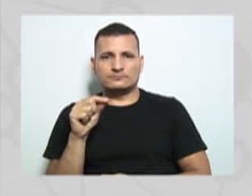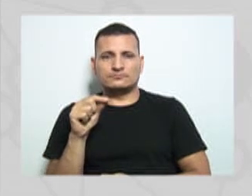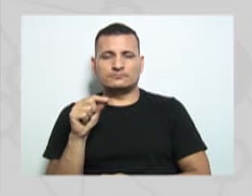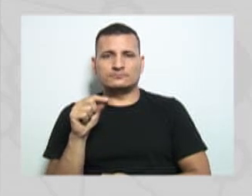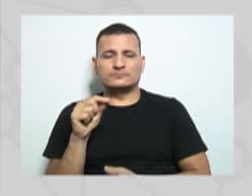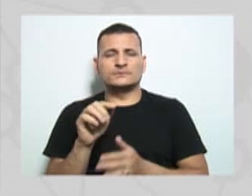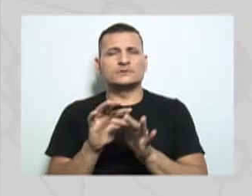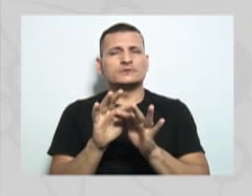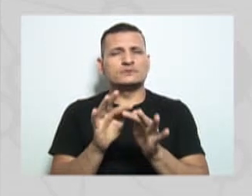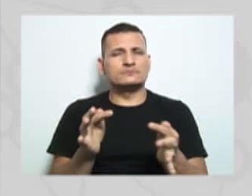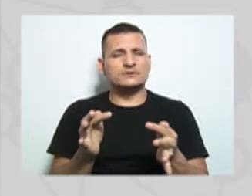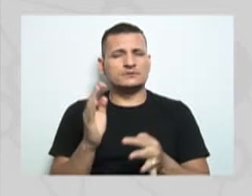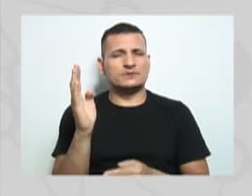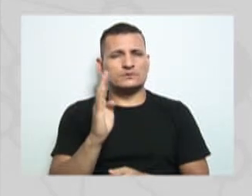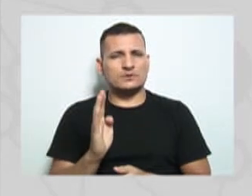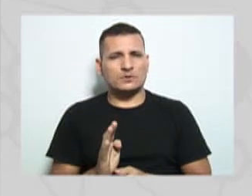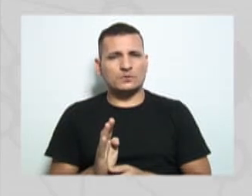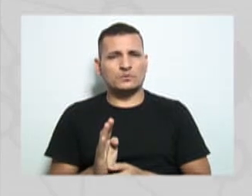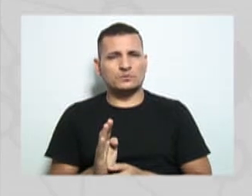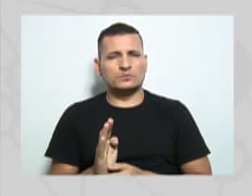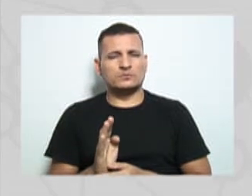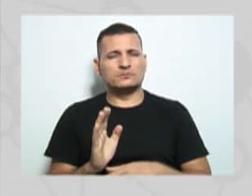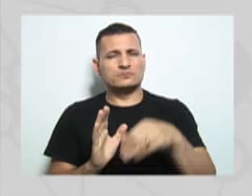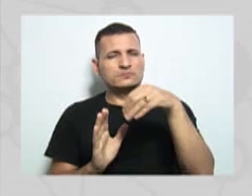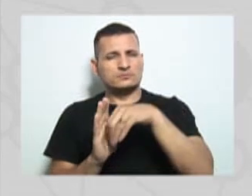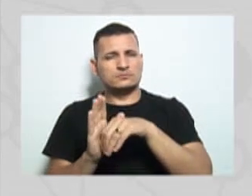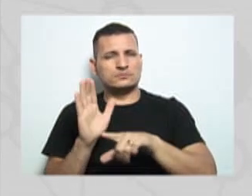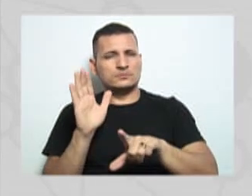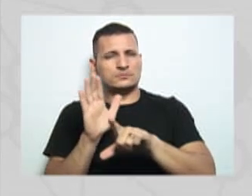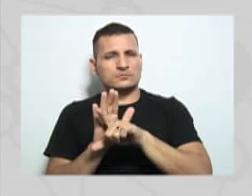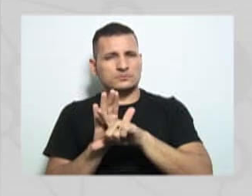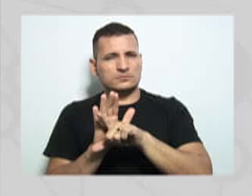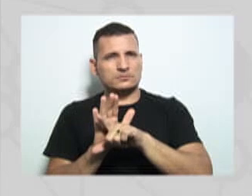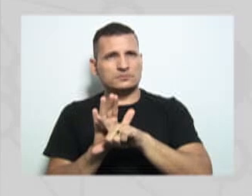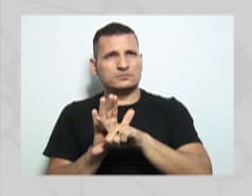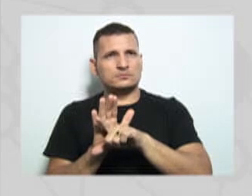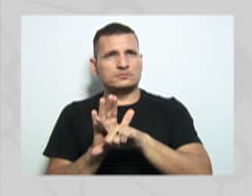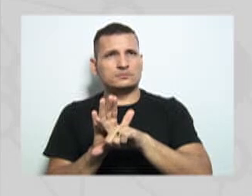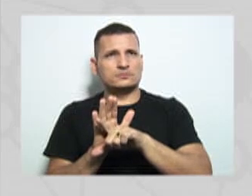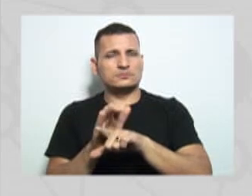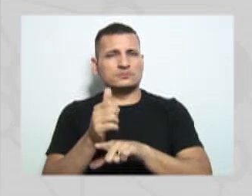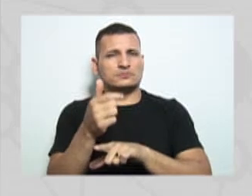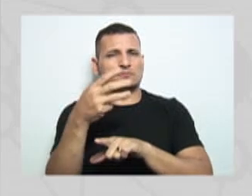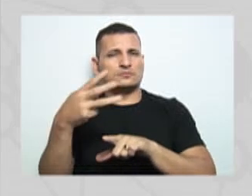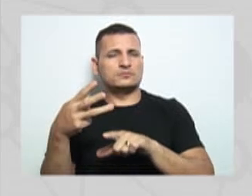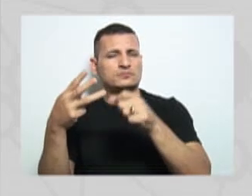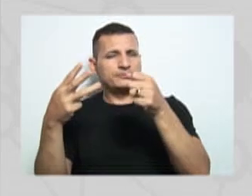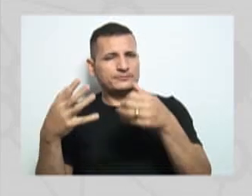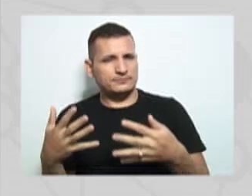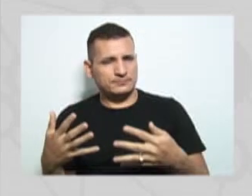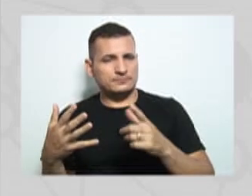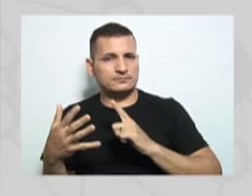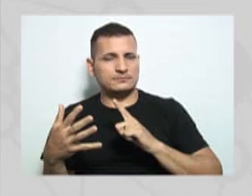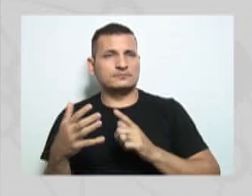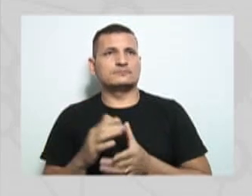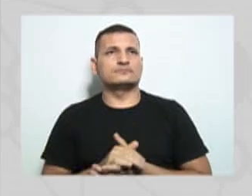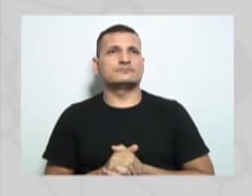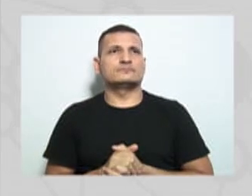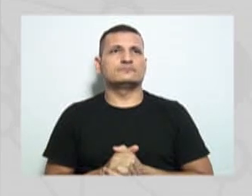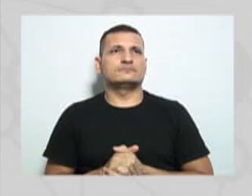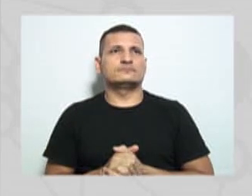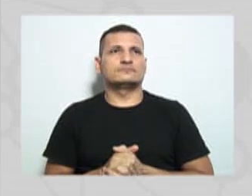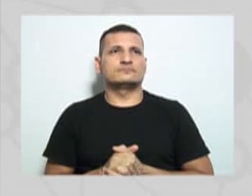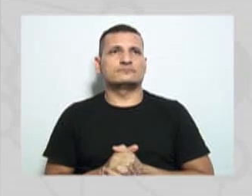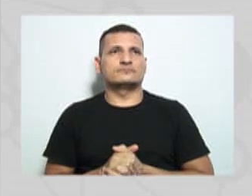Nacional, conforme o disposto no artigo 3º da Lei do Simples, a Lei 123 de 2006,